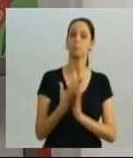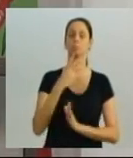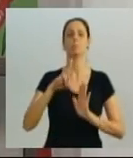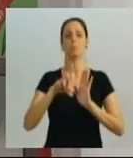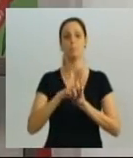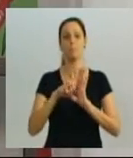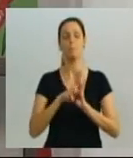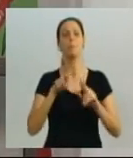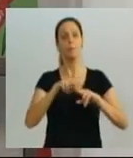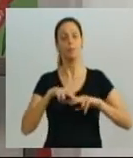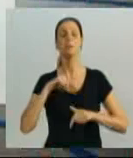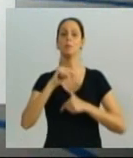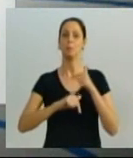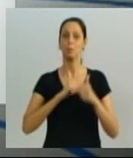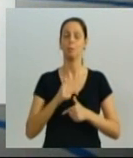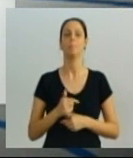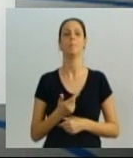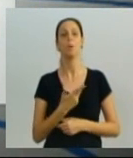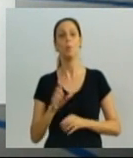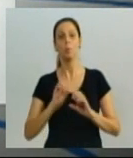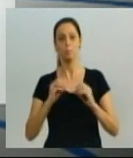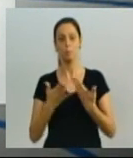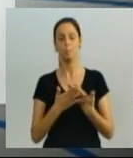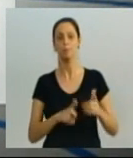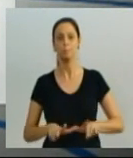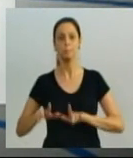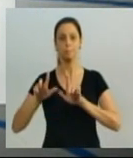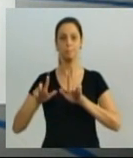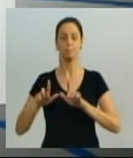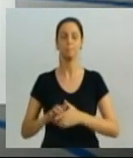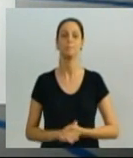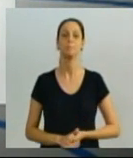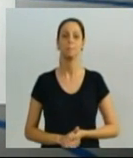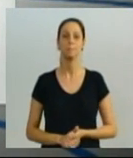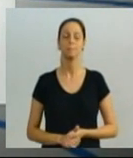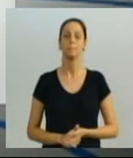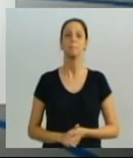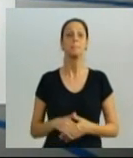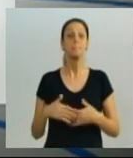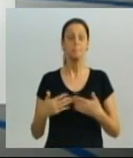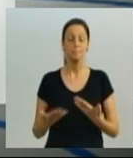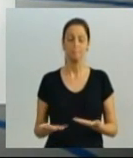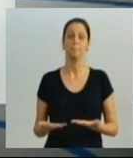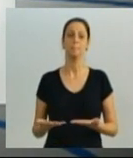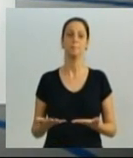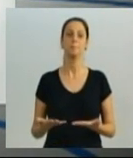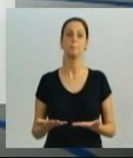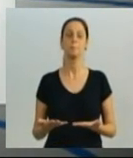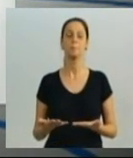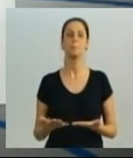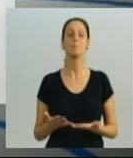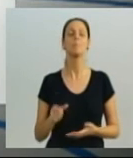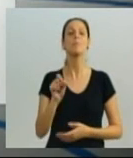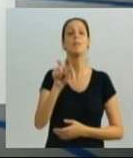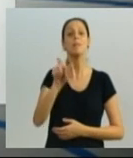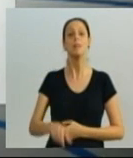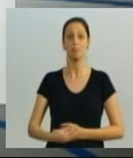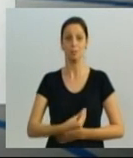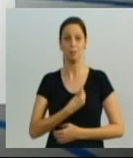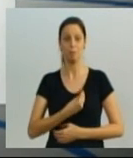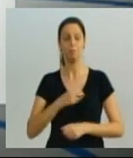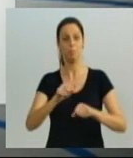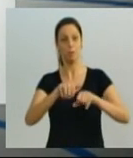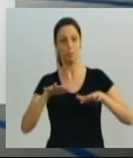trabalhando aqui. Passa o outro slide, por favor. Vamos lá. Quem está aqui no plenário, quem